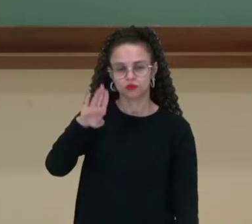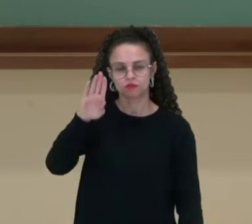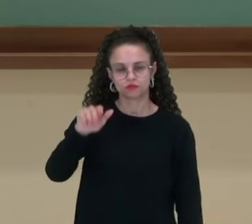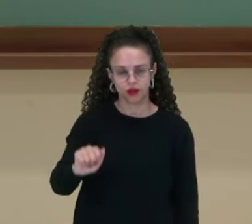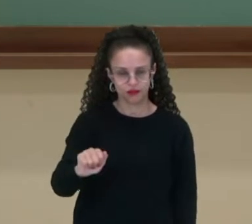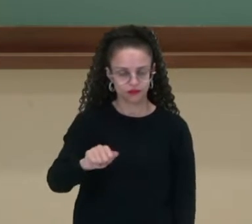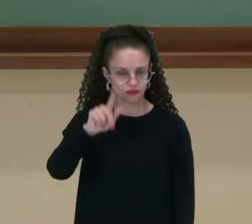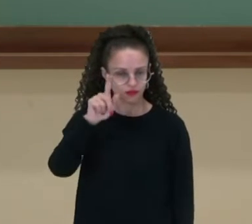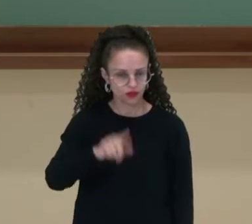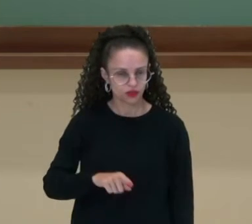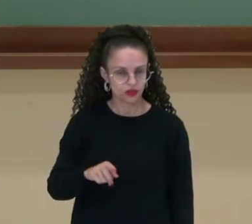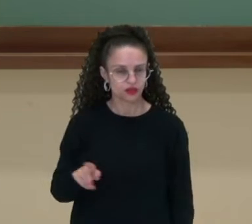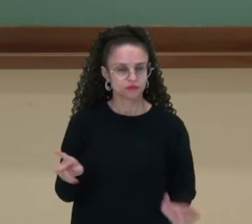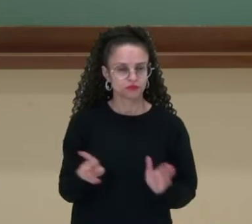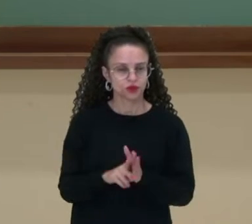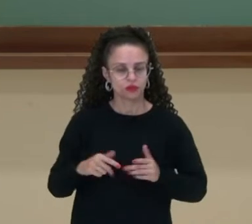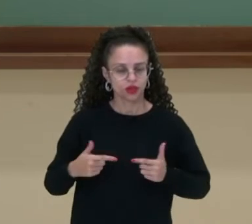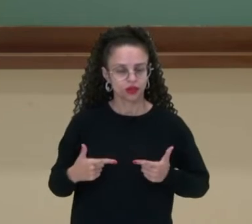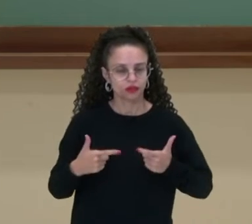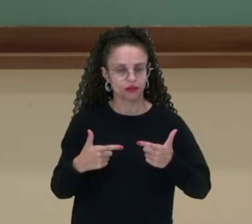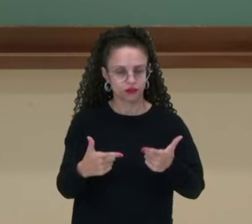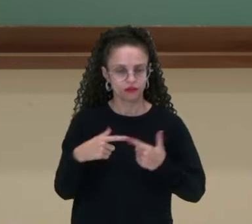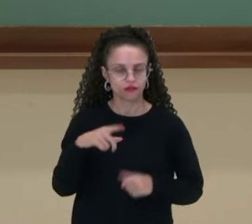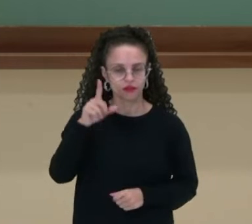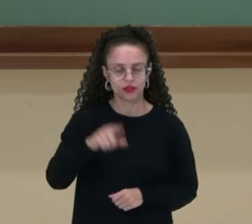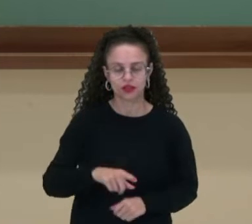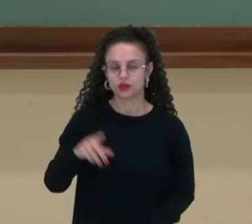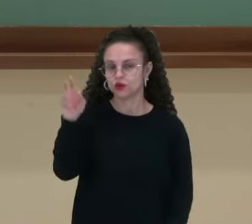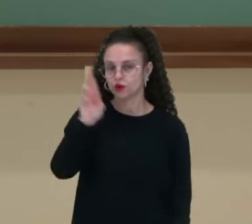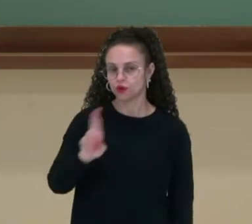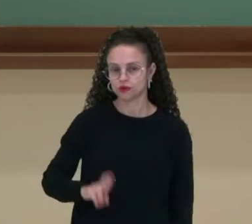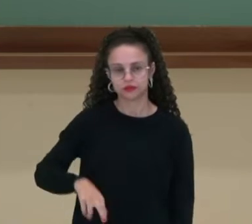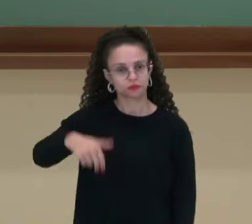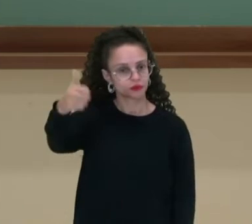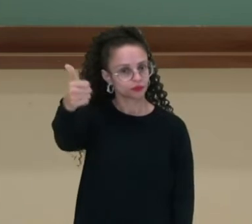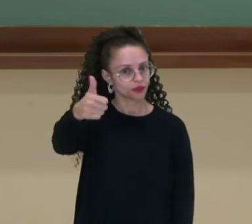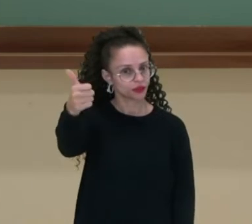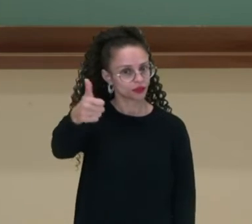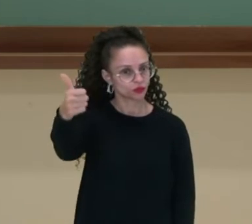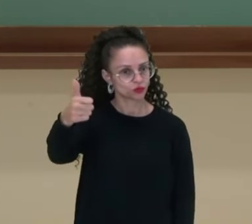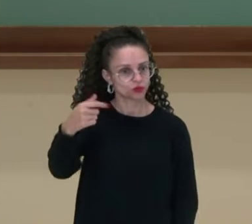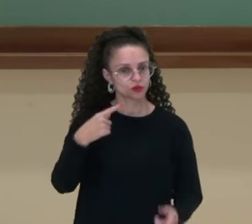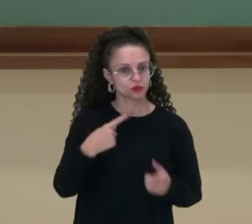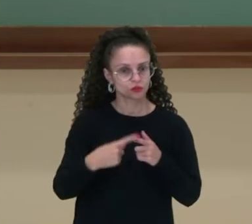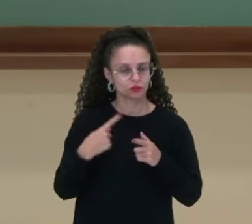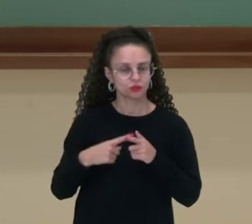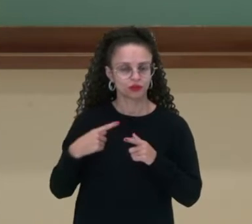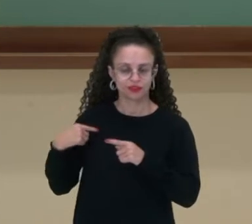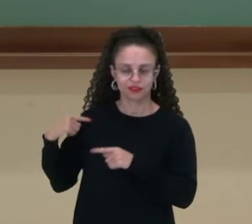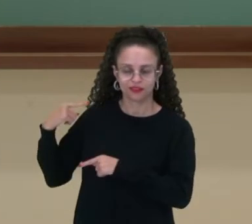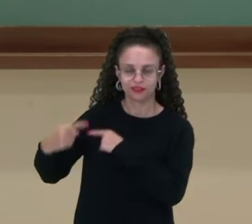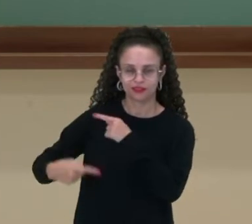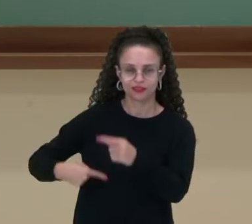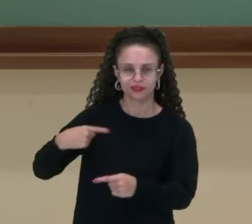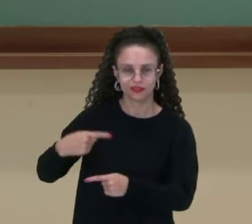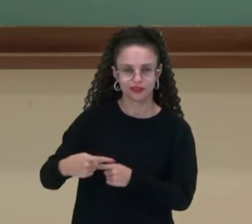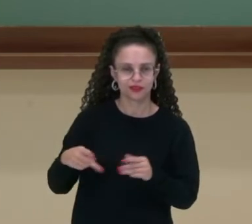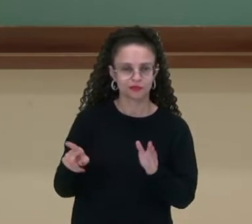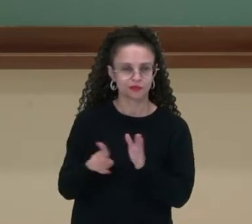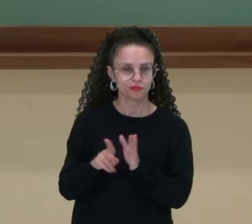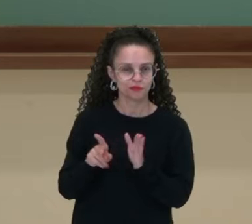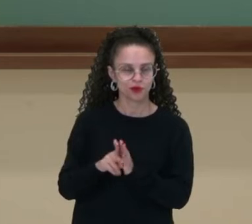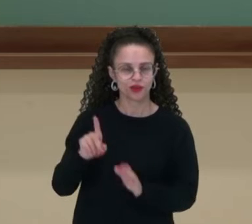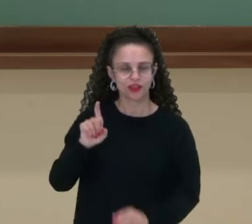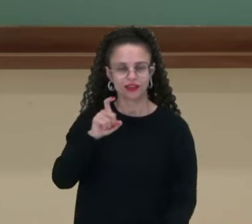aí na questão bélica. Repare que a Rússia está em primeiro lugar, porque ela herdou muitas armas nucleares da antiga